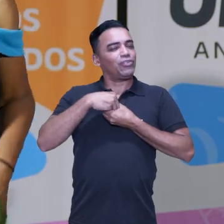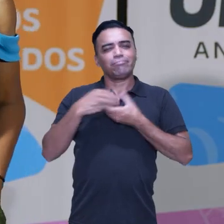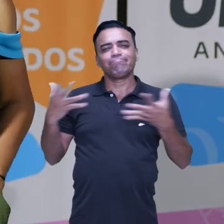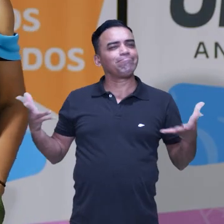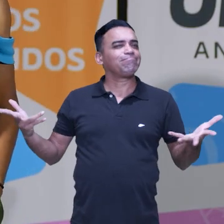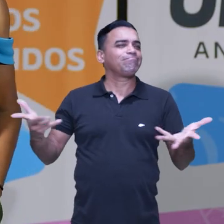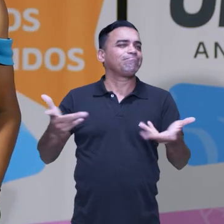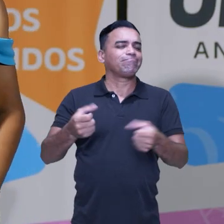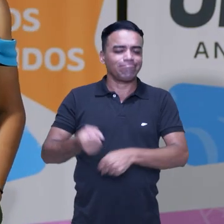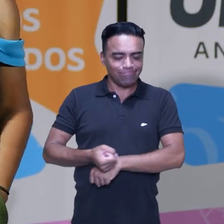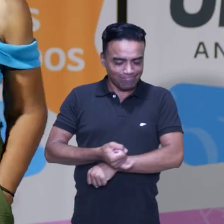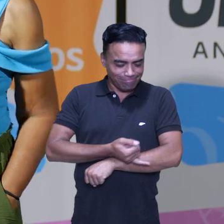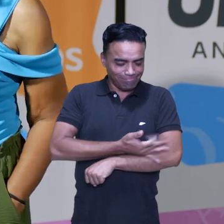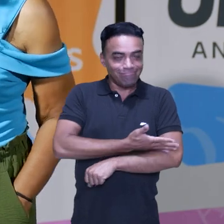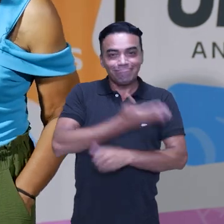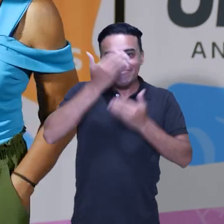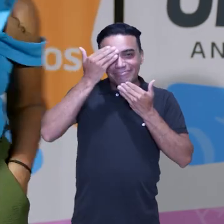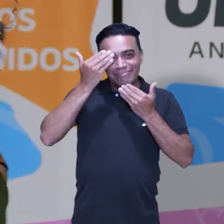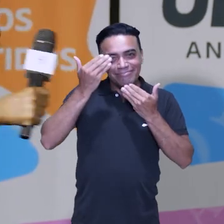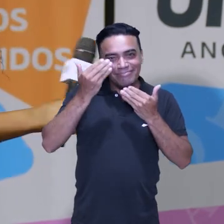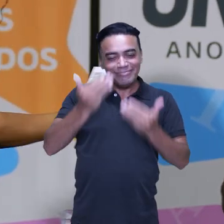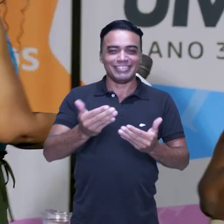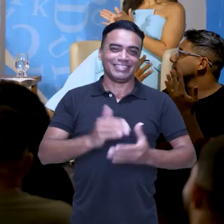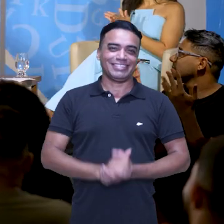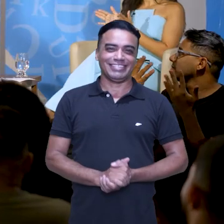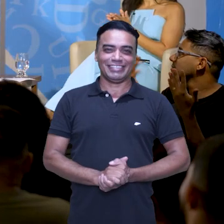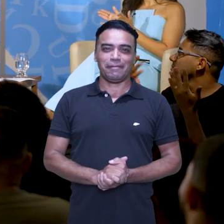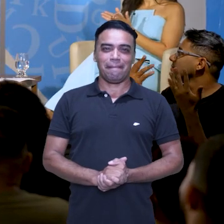foi muito emocionante. Muito obrigada, gente.